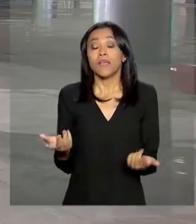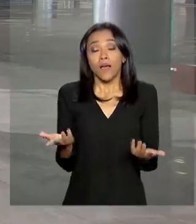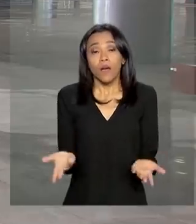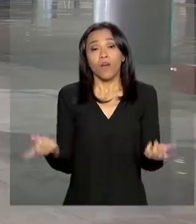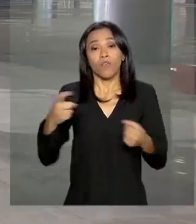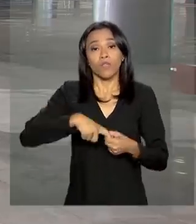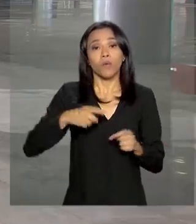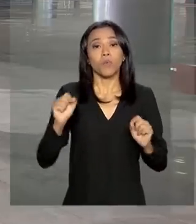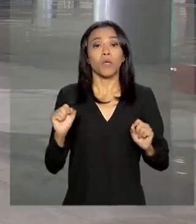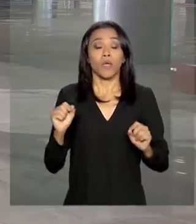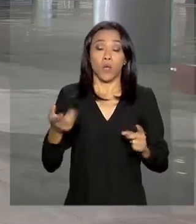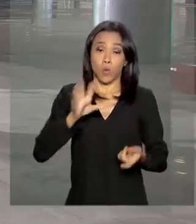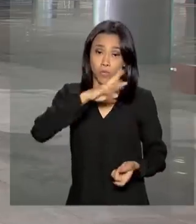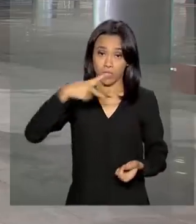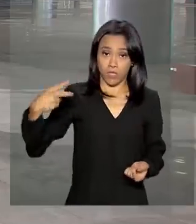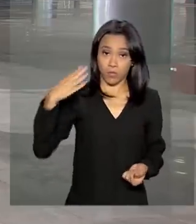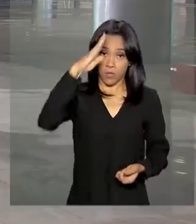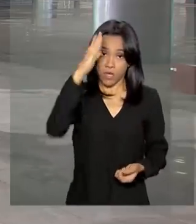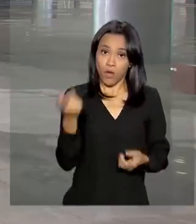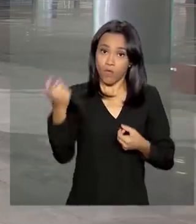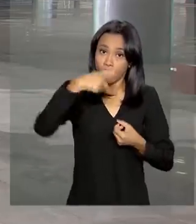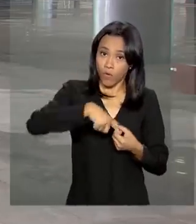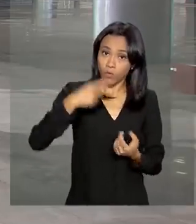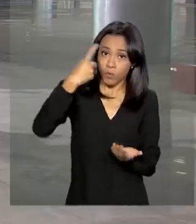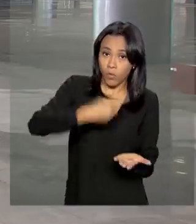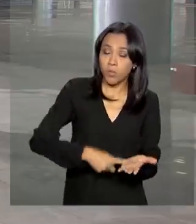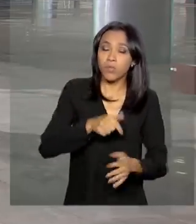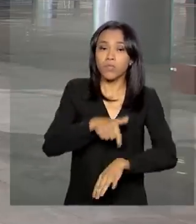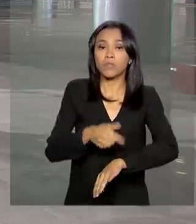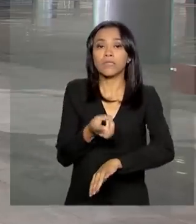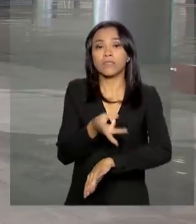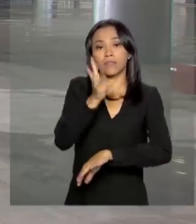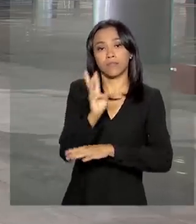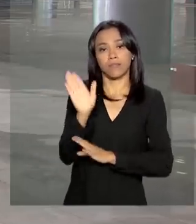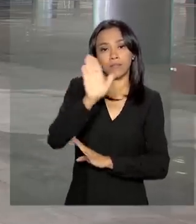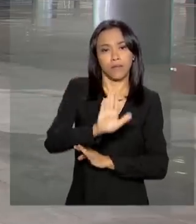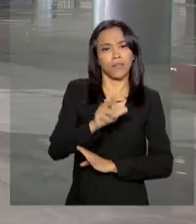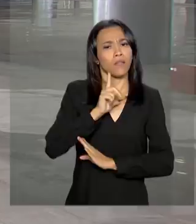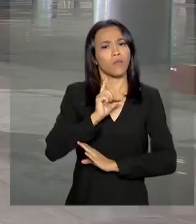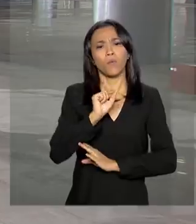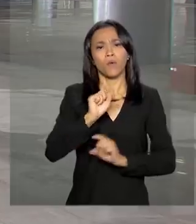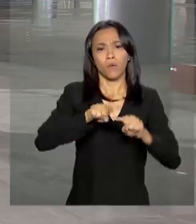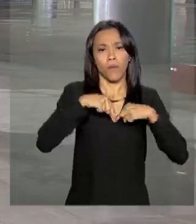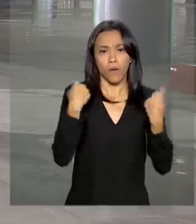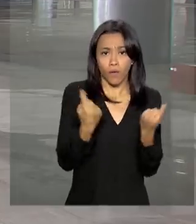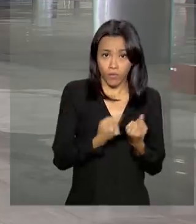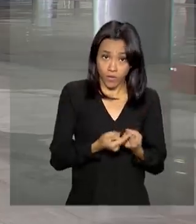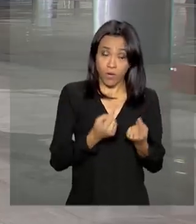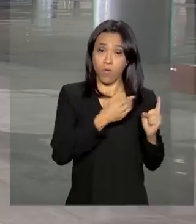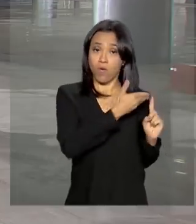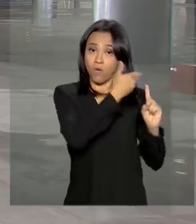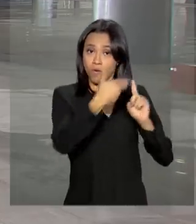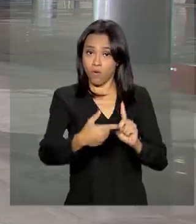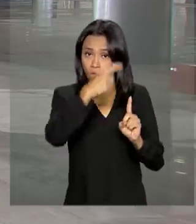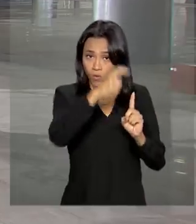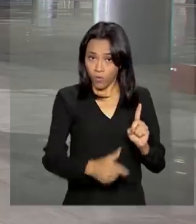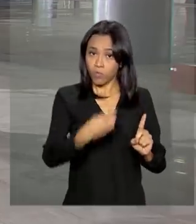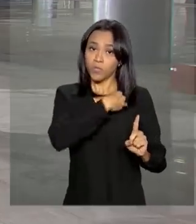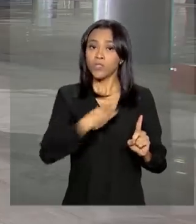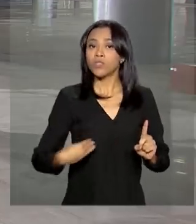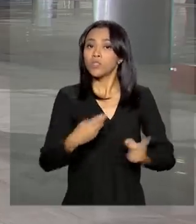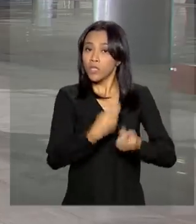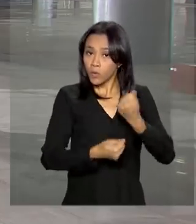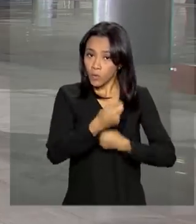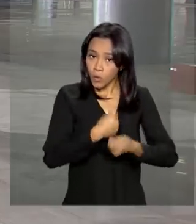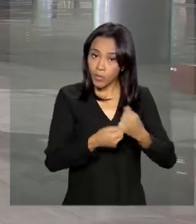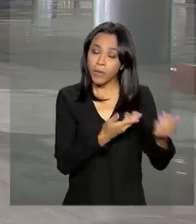Jair Bolsonaro retoma os compromissos às 15h numa reunião com o ministro da Economia, Paulo Guedes.